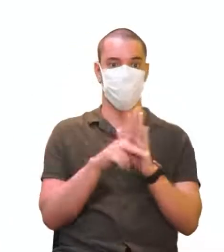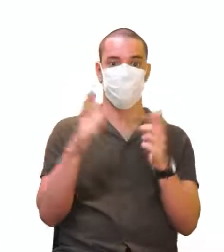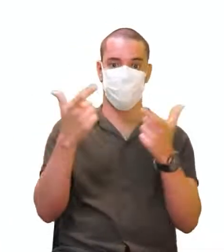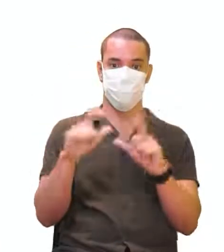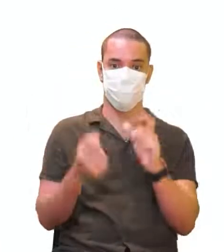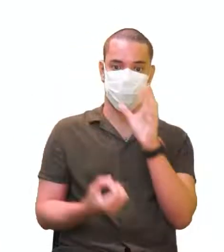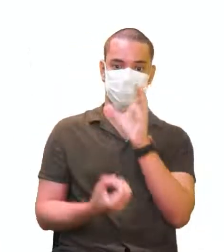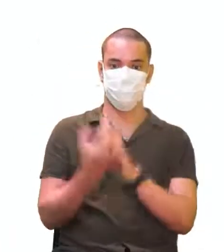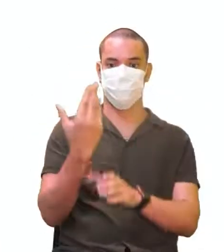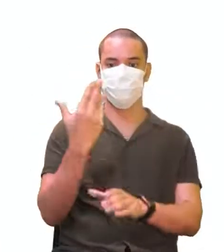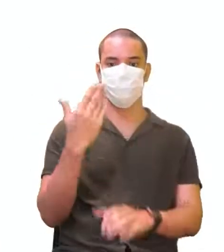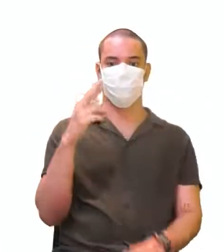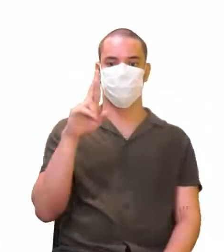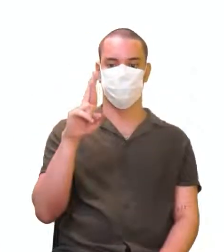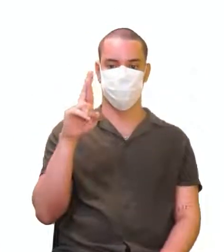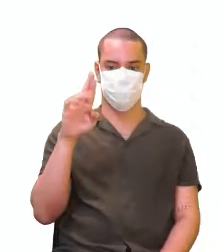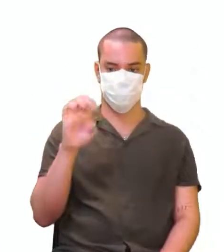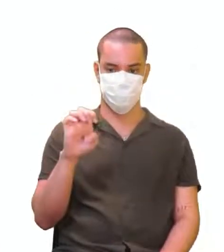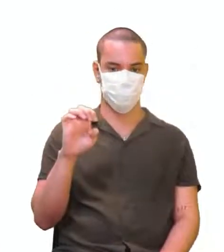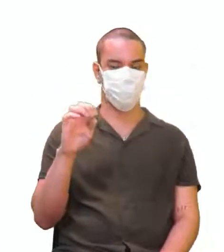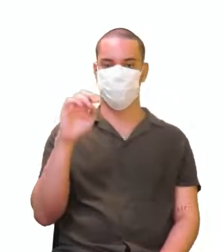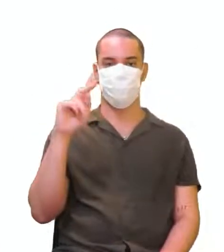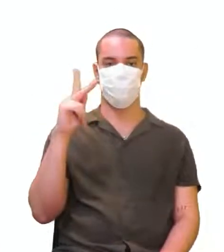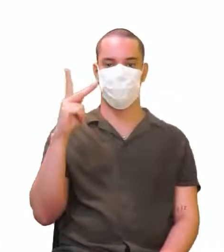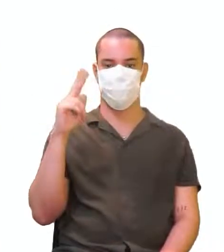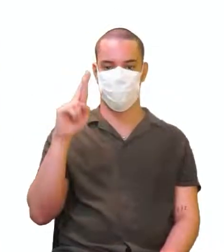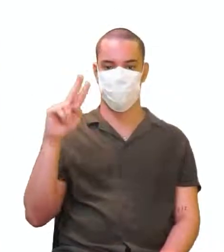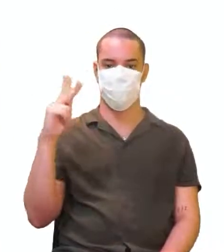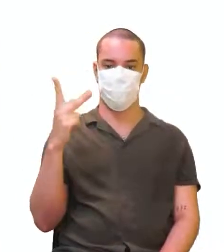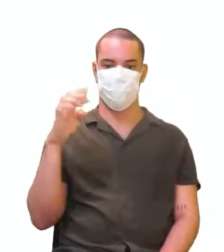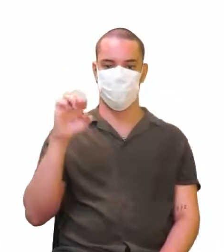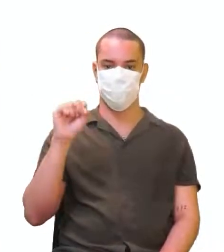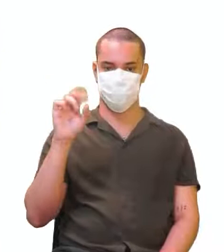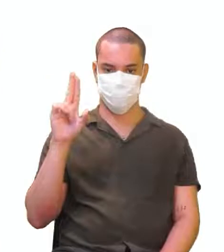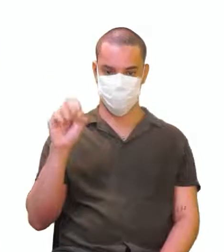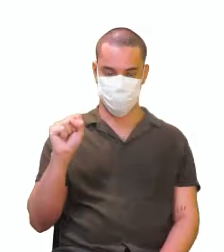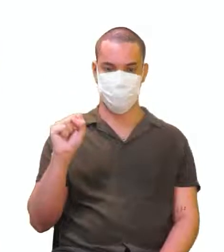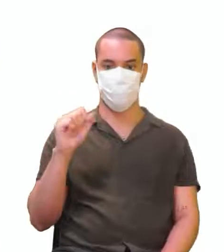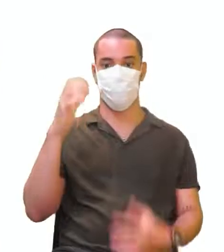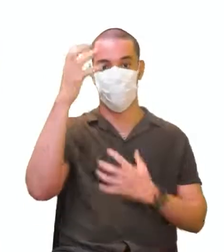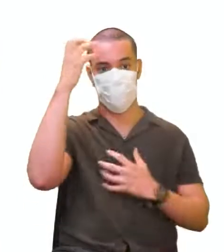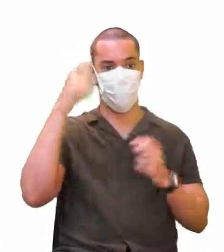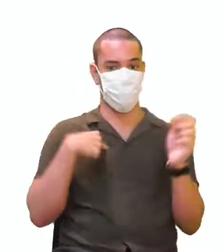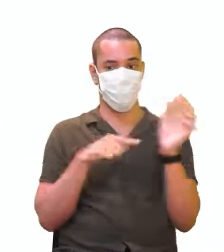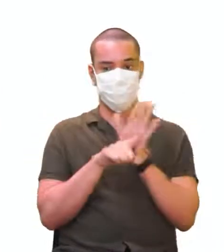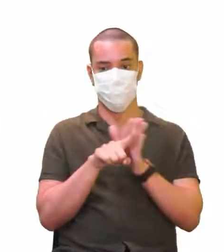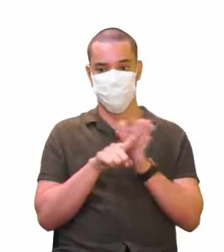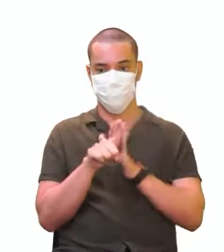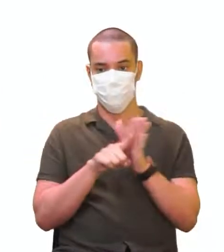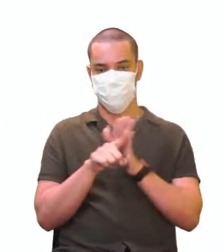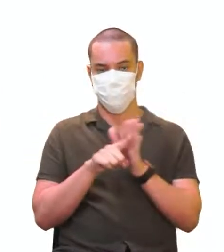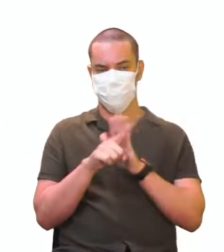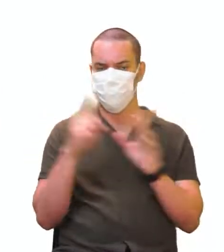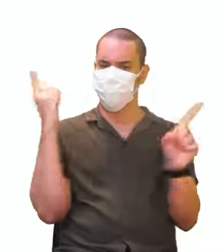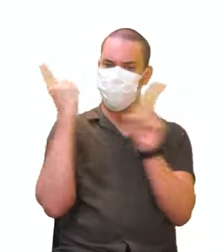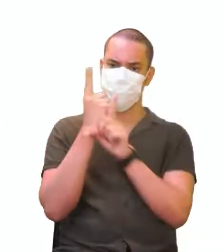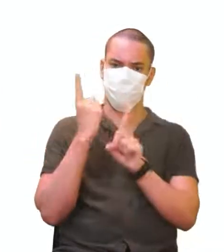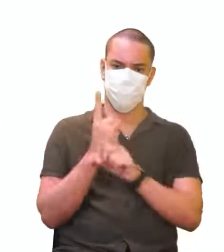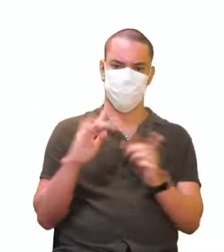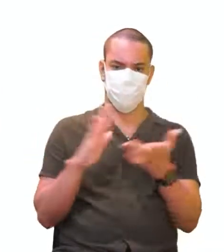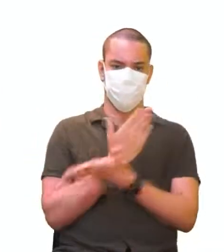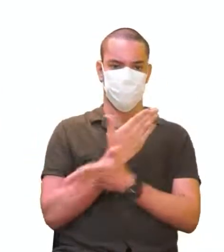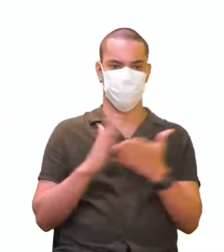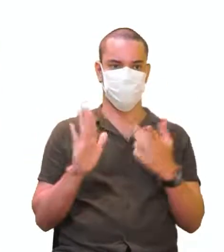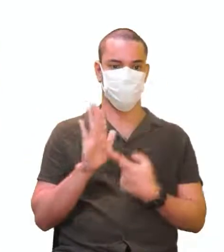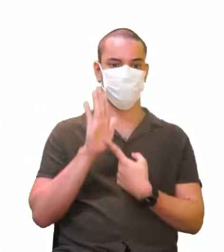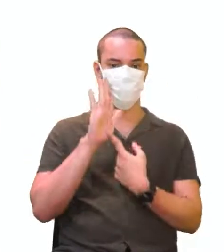né? Rhesus escreve com as iniciais RH. Então ele observou que o sangue, né, em algumas amostras de